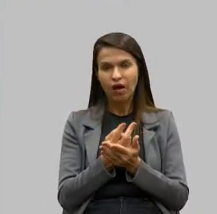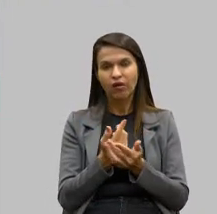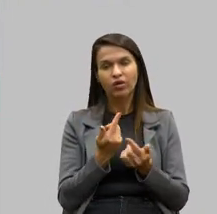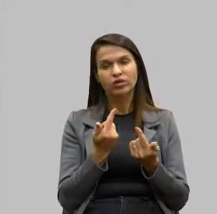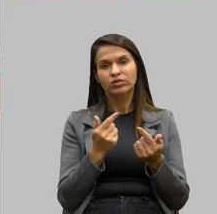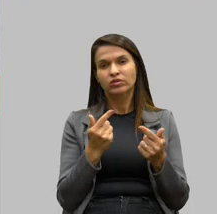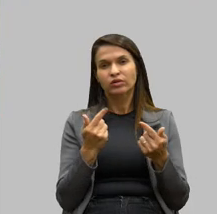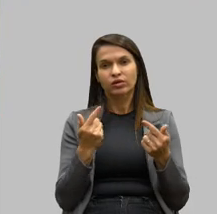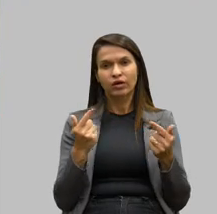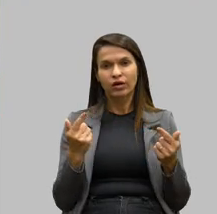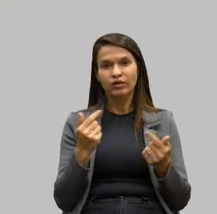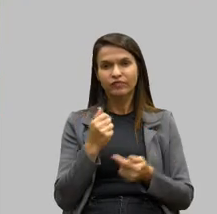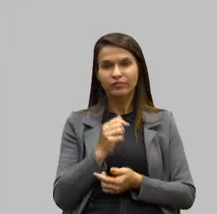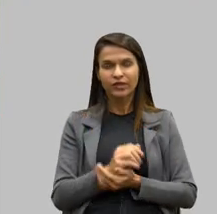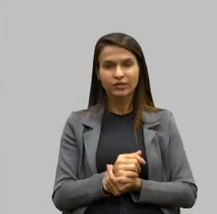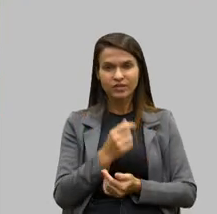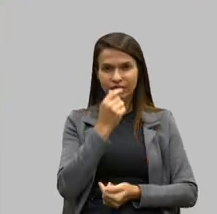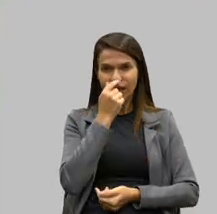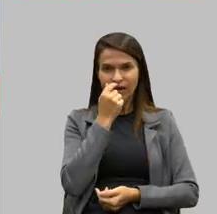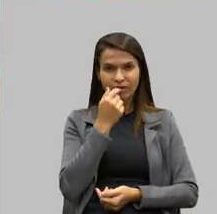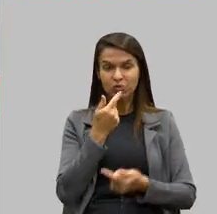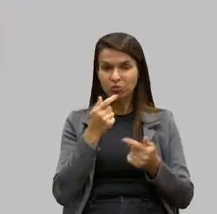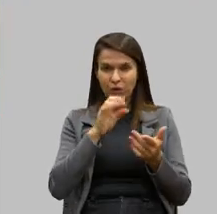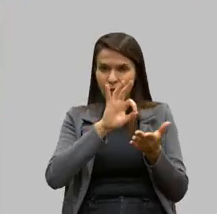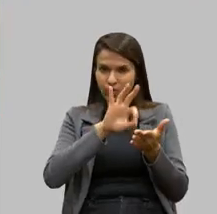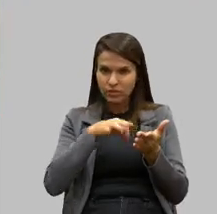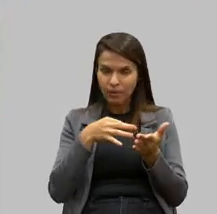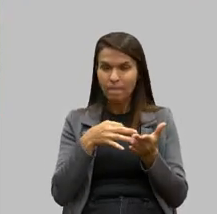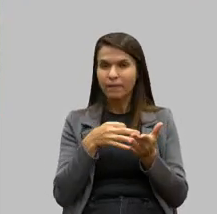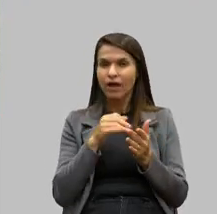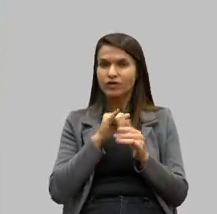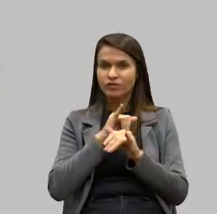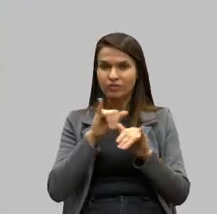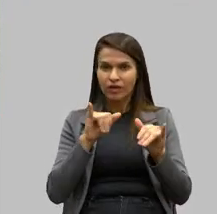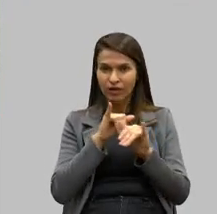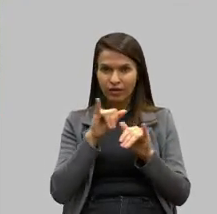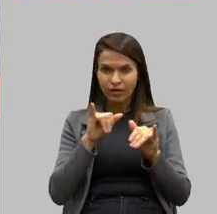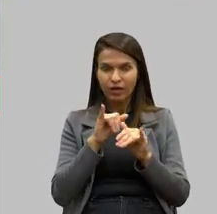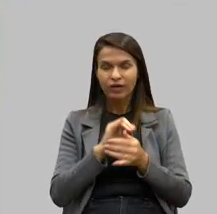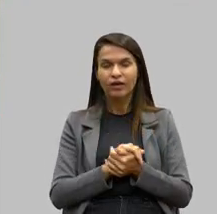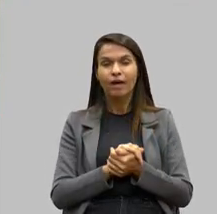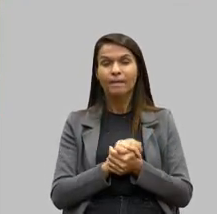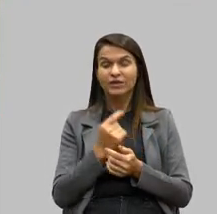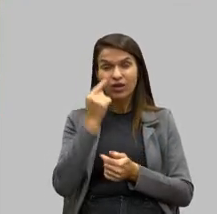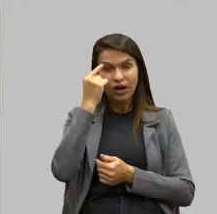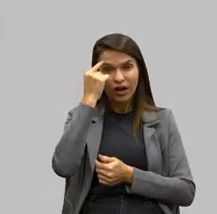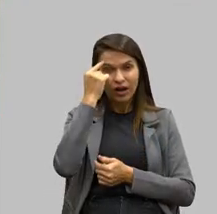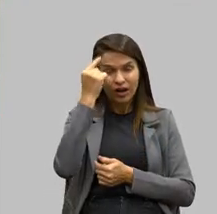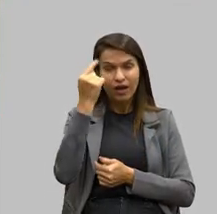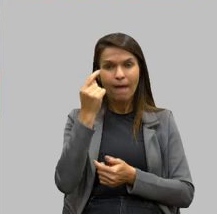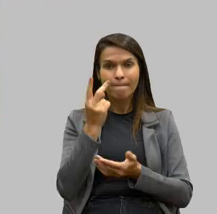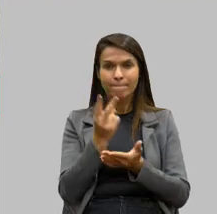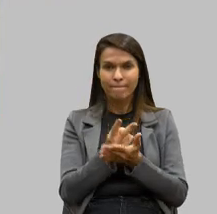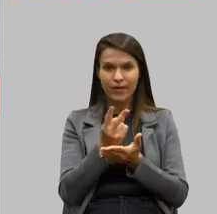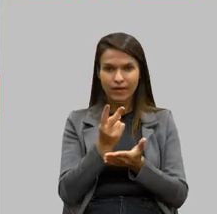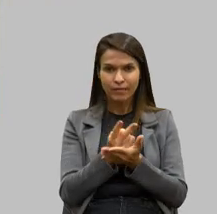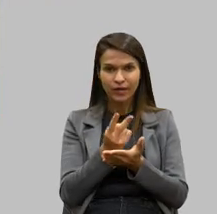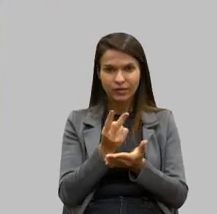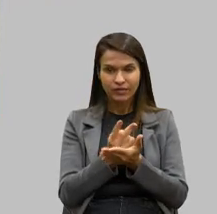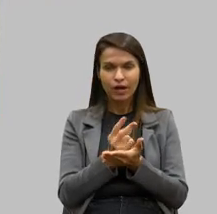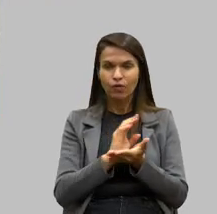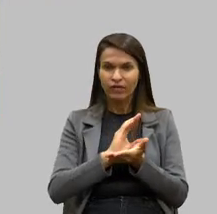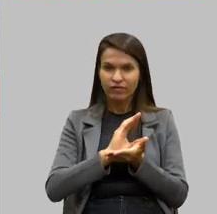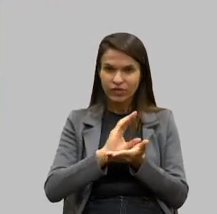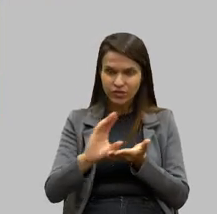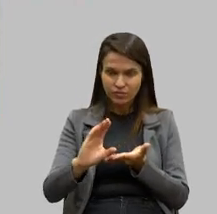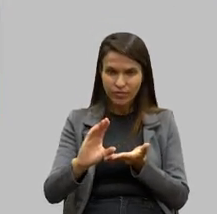rubrica ainda para poder te dizer, mas a nossa ideia é permanecer com o investimento.